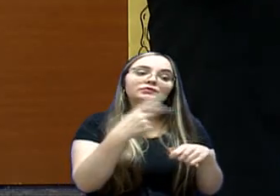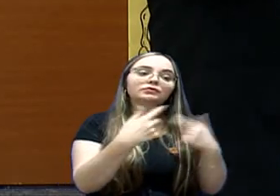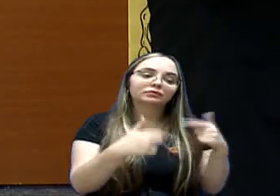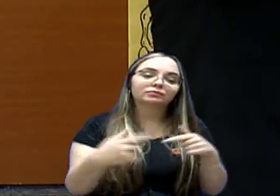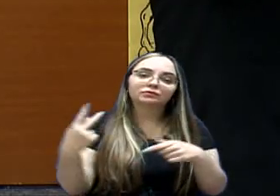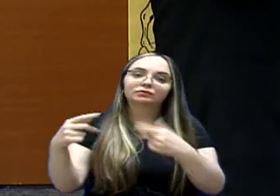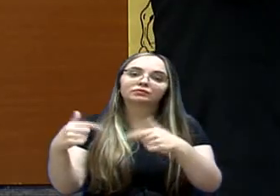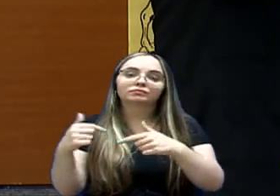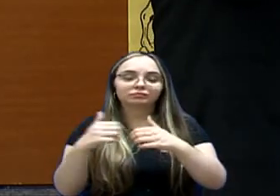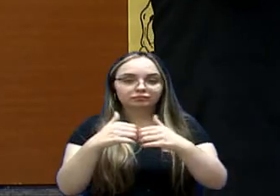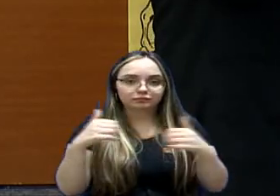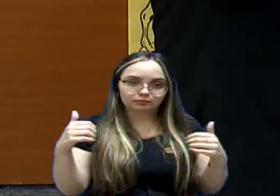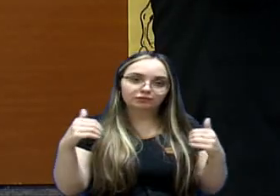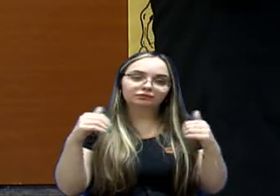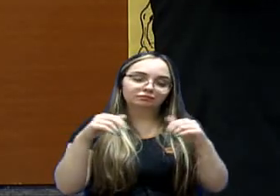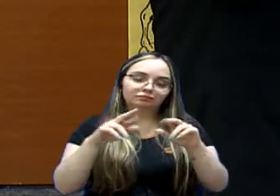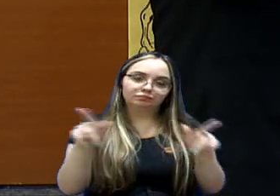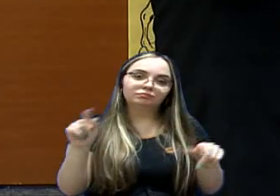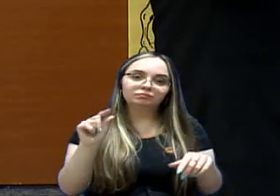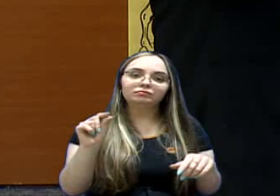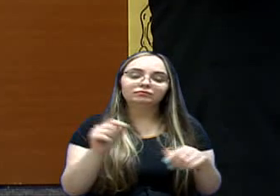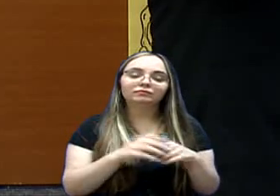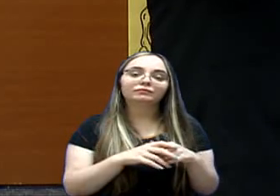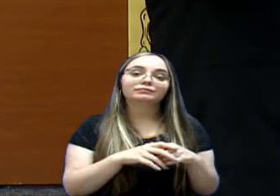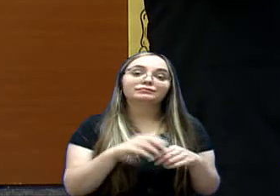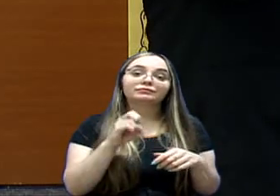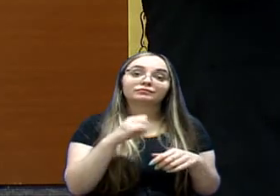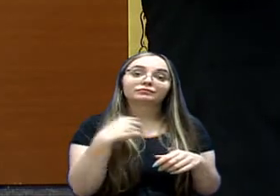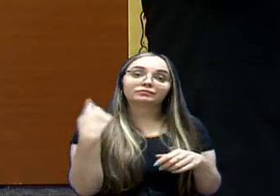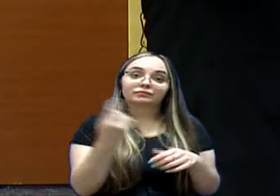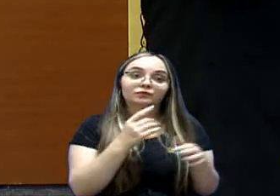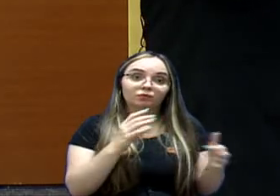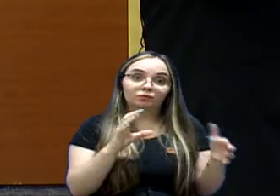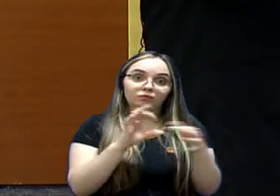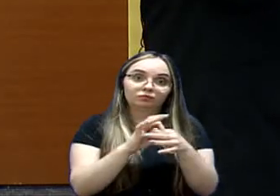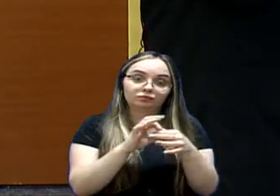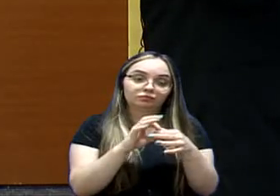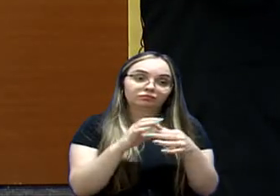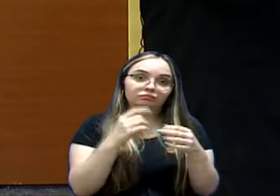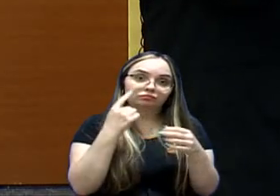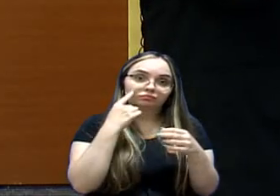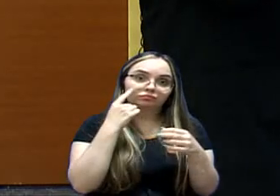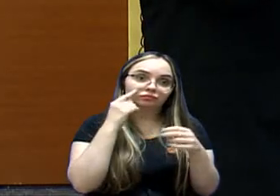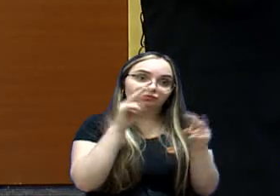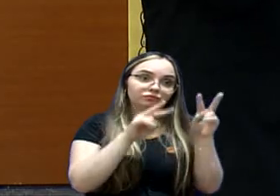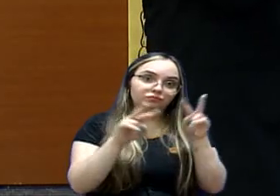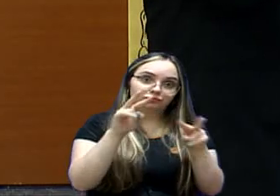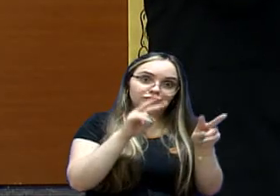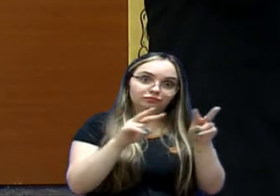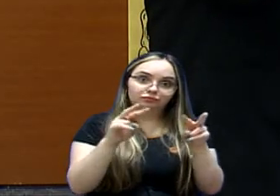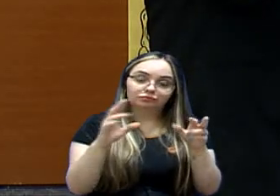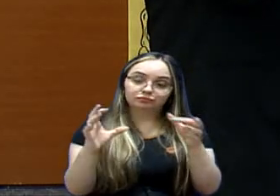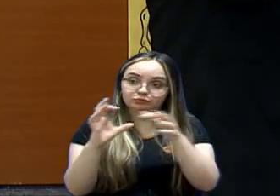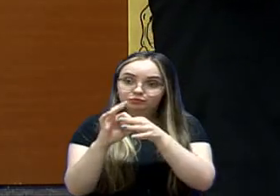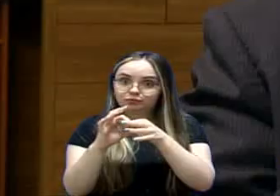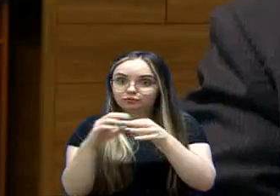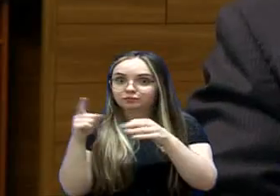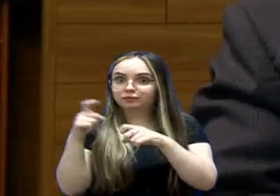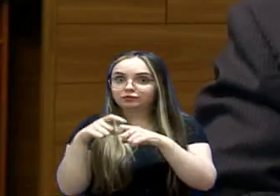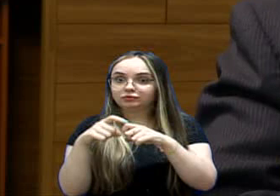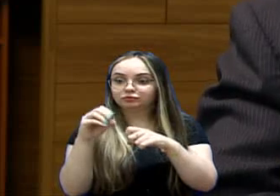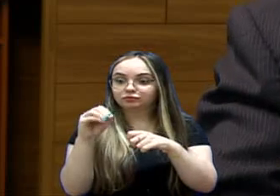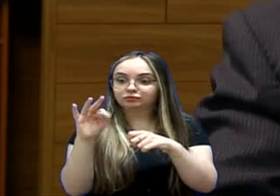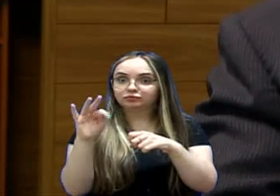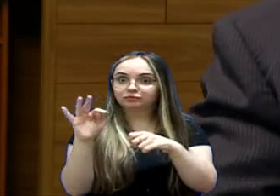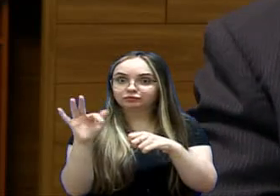atividade e também dizer que, se a gente unir a saúde visual com a saúde ocular, a gente